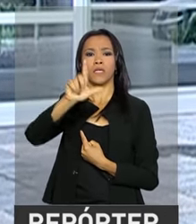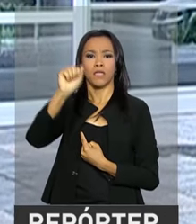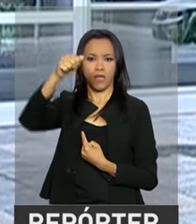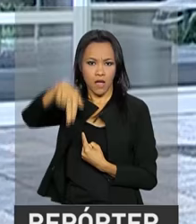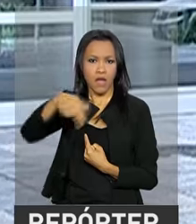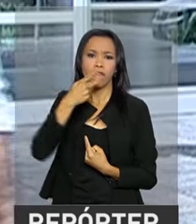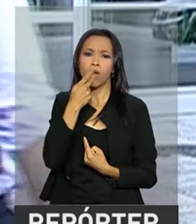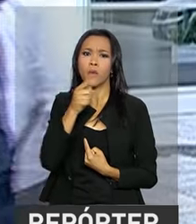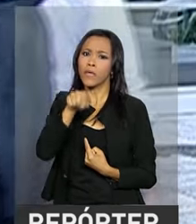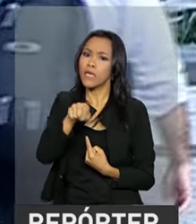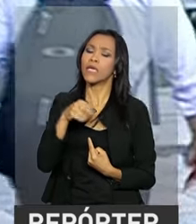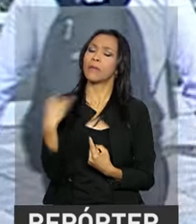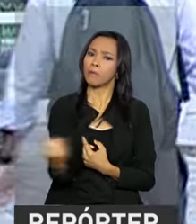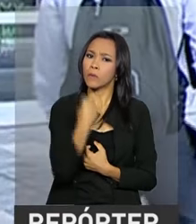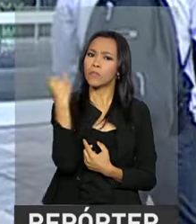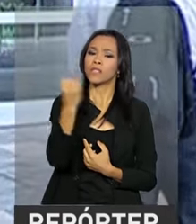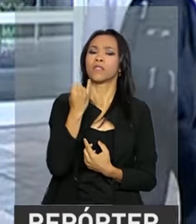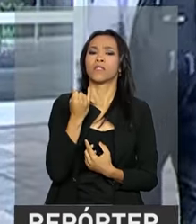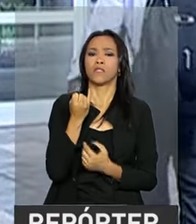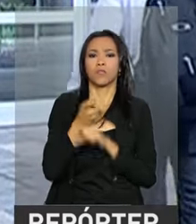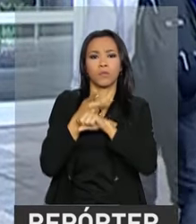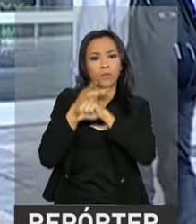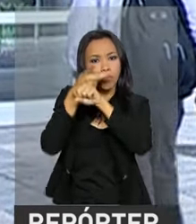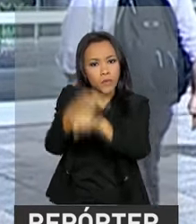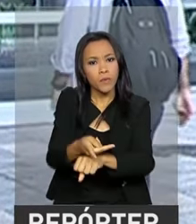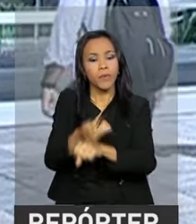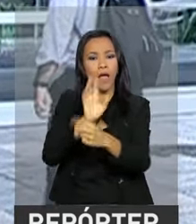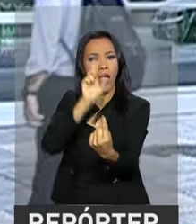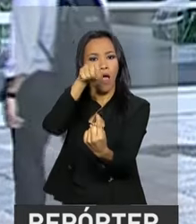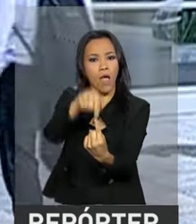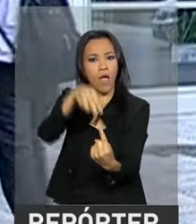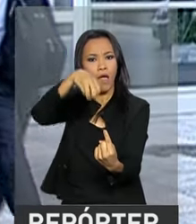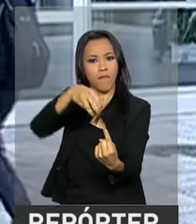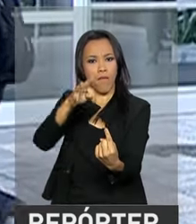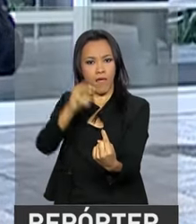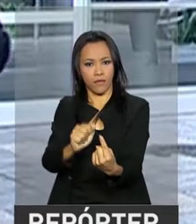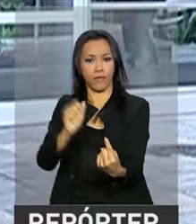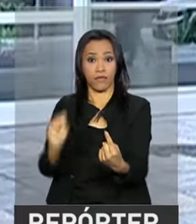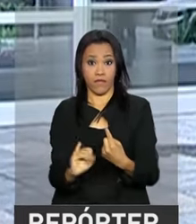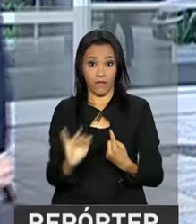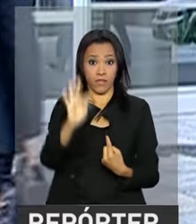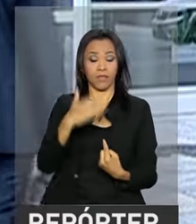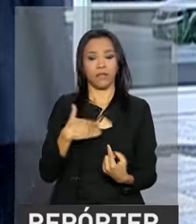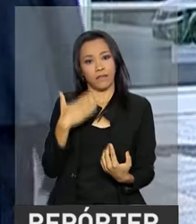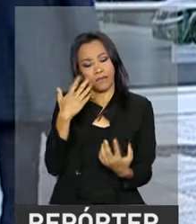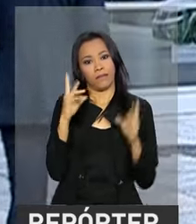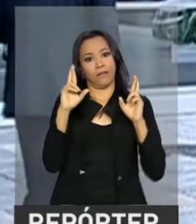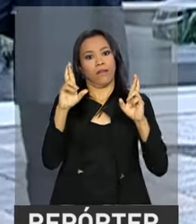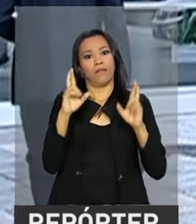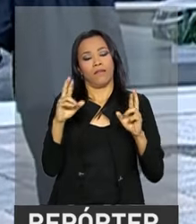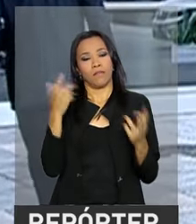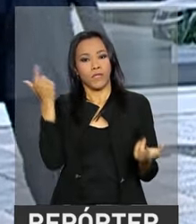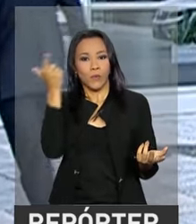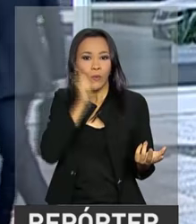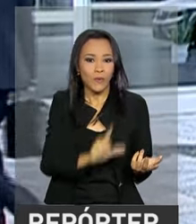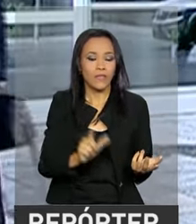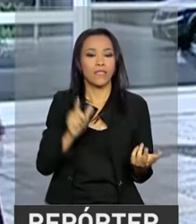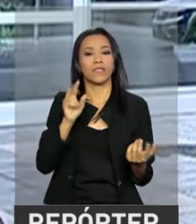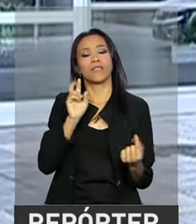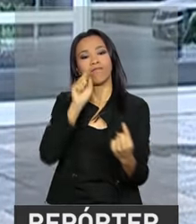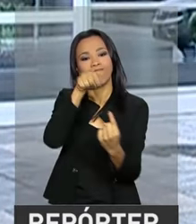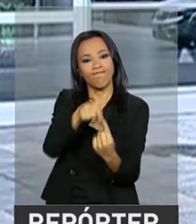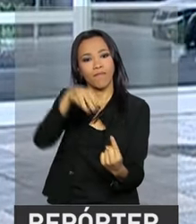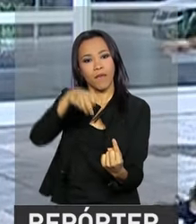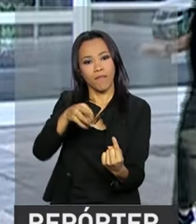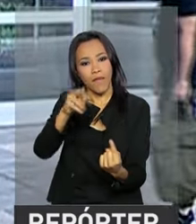preciso continuar buscando aí a meta da inflação e que graças a essa perseverança na busca da meta e também a